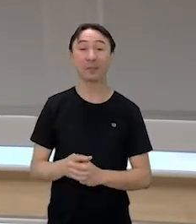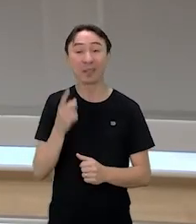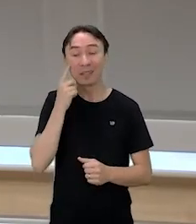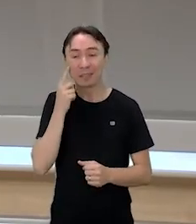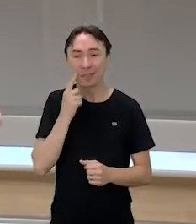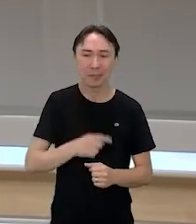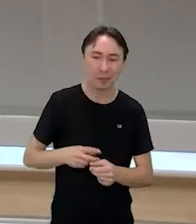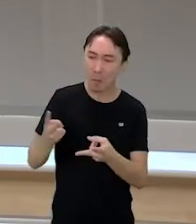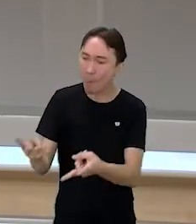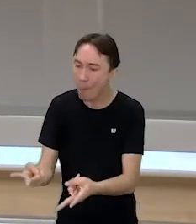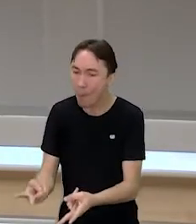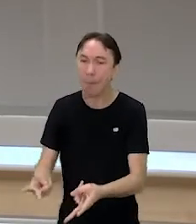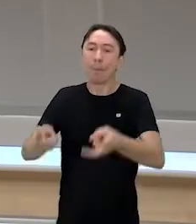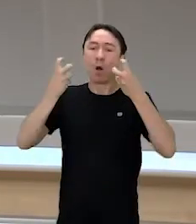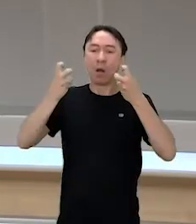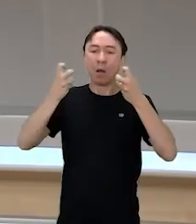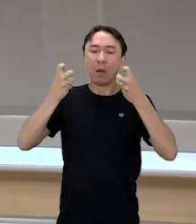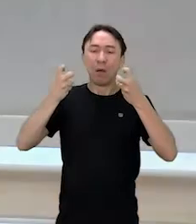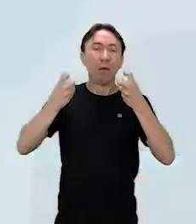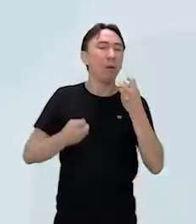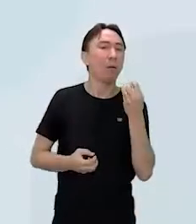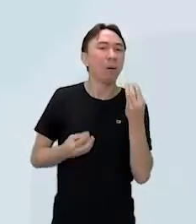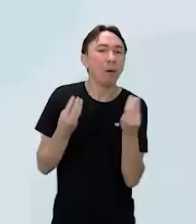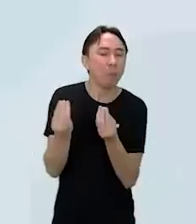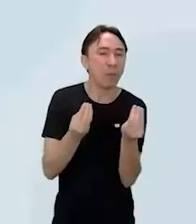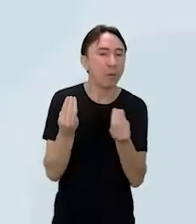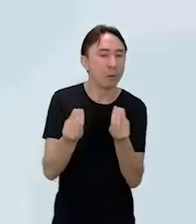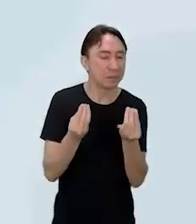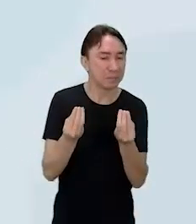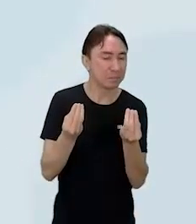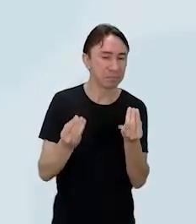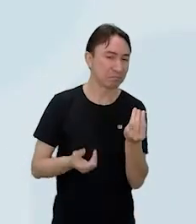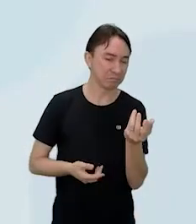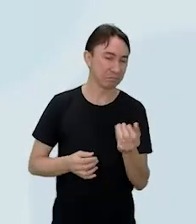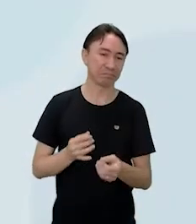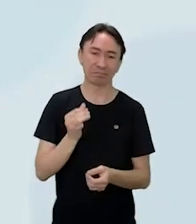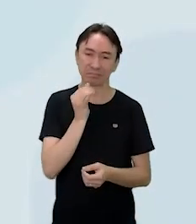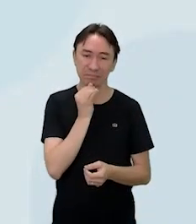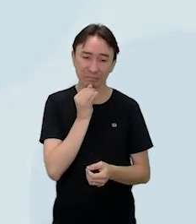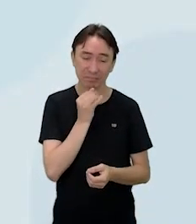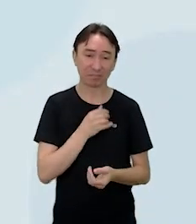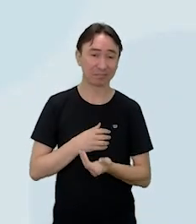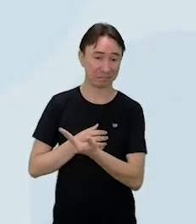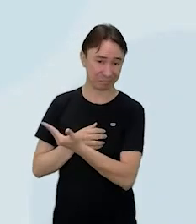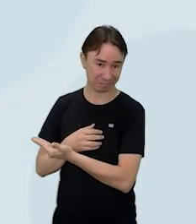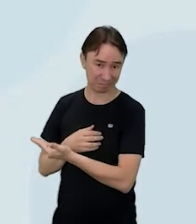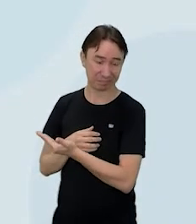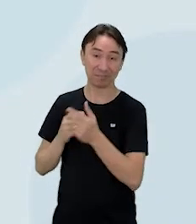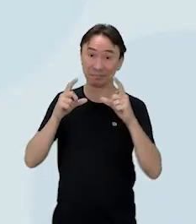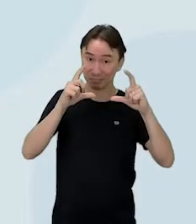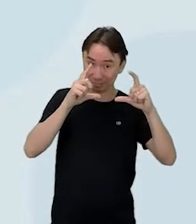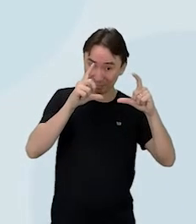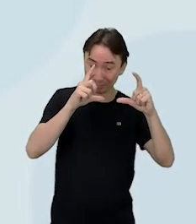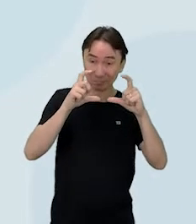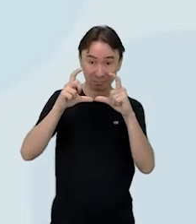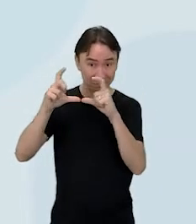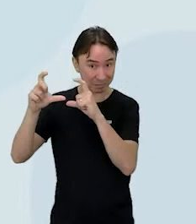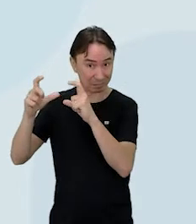é obtido, né? O calcário, você pode observar uma imagem onde você ali